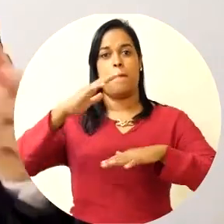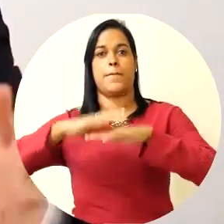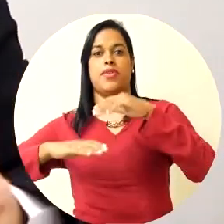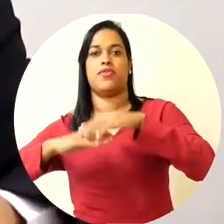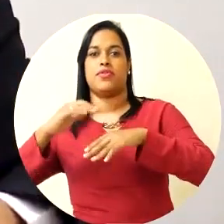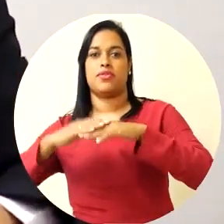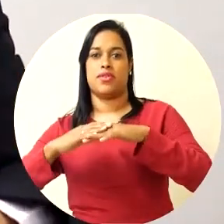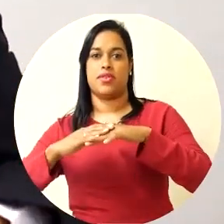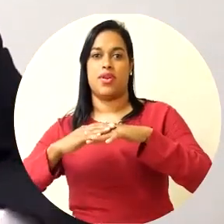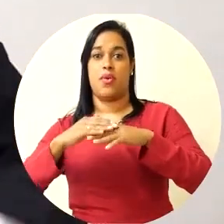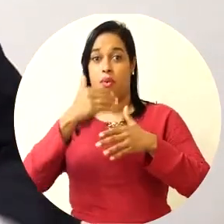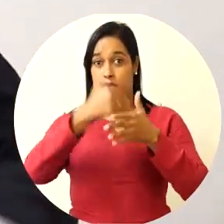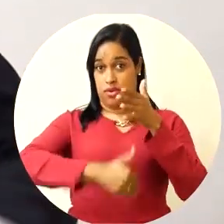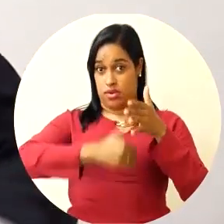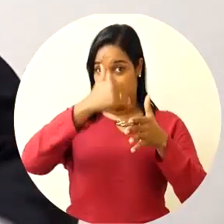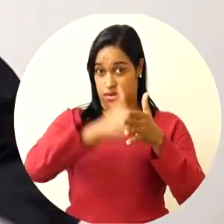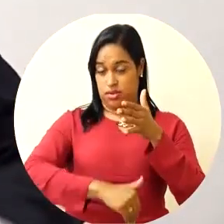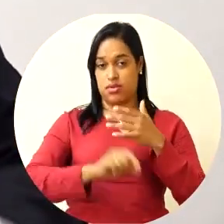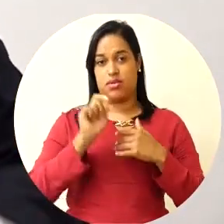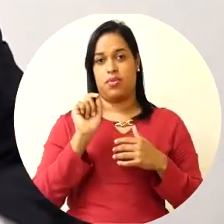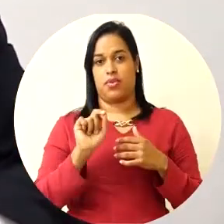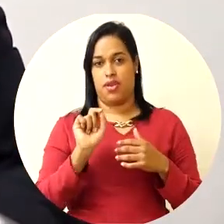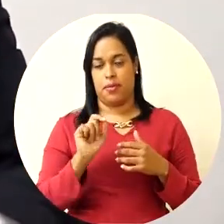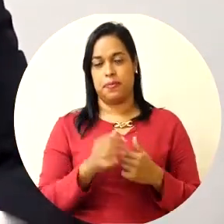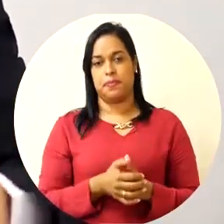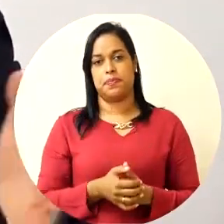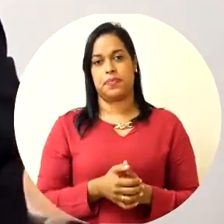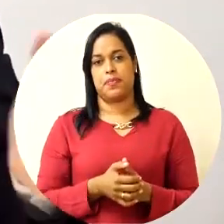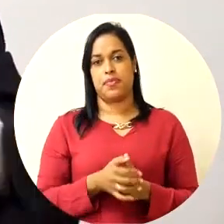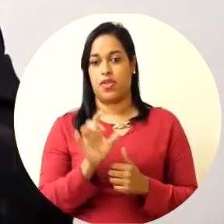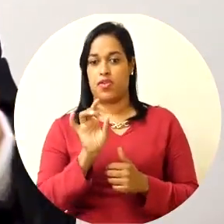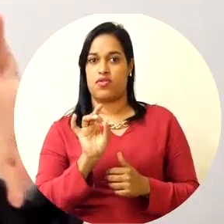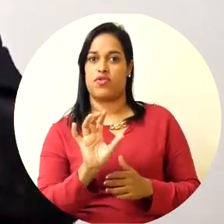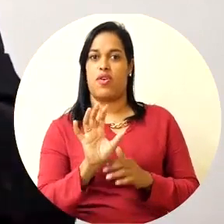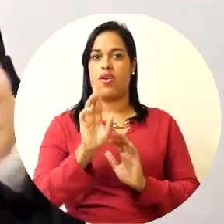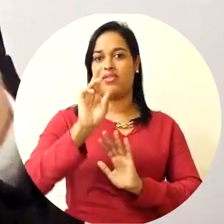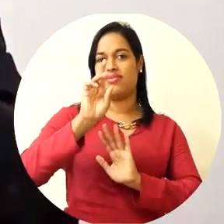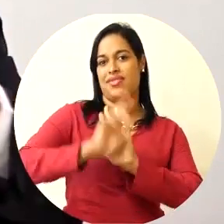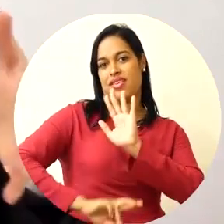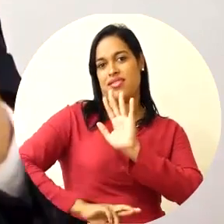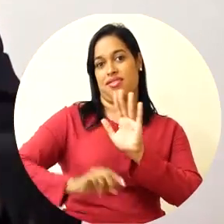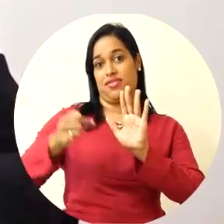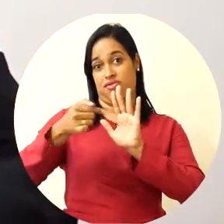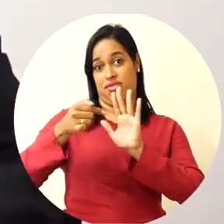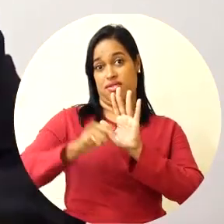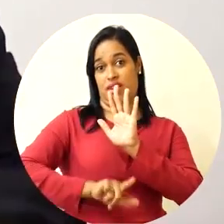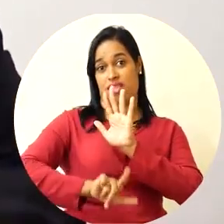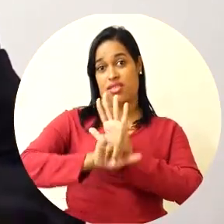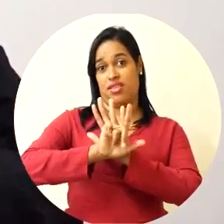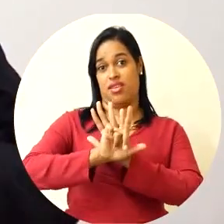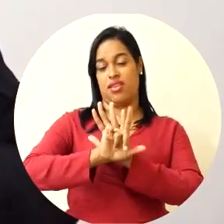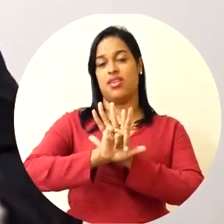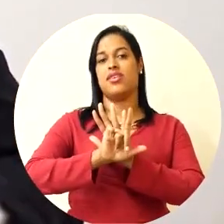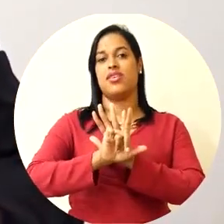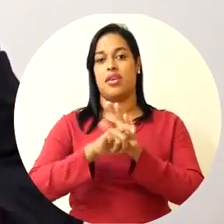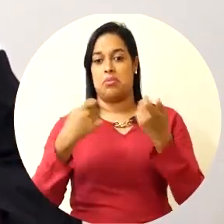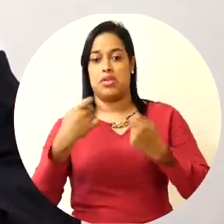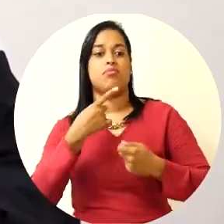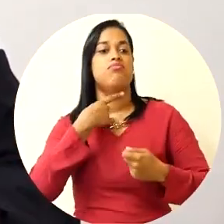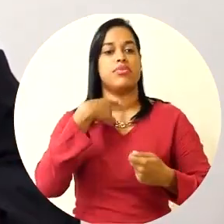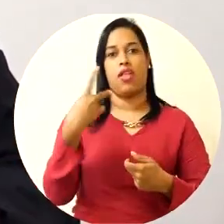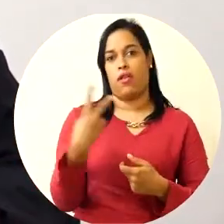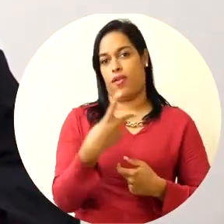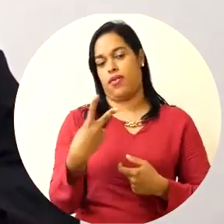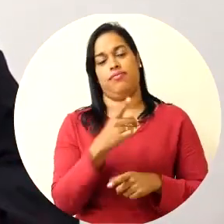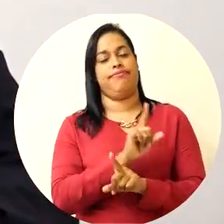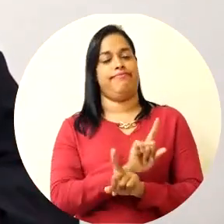empregado, trabalhador e contratante, não são as normas previstas entre a vontade das